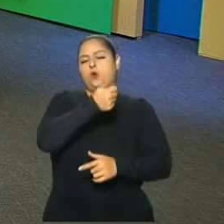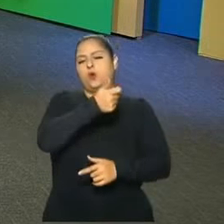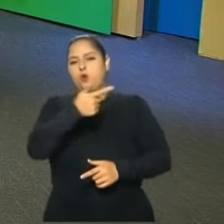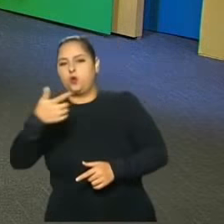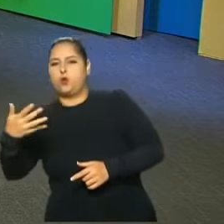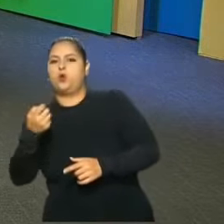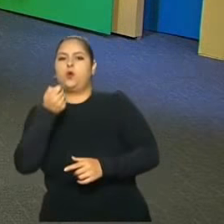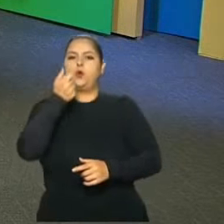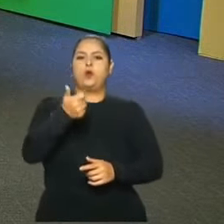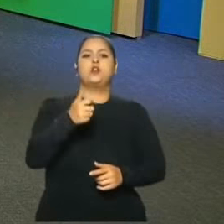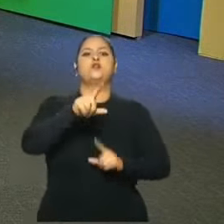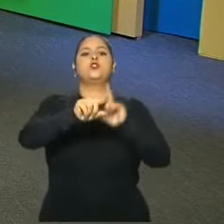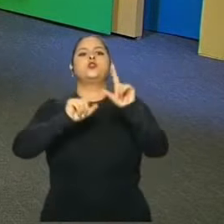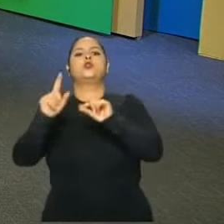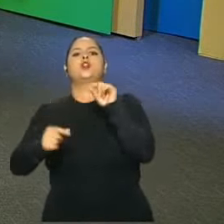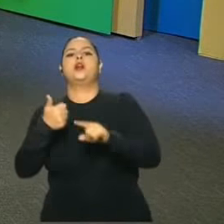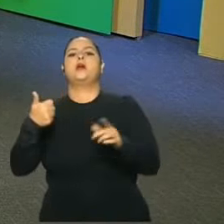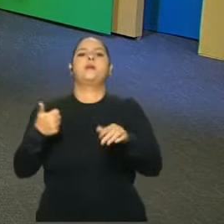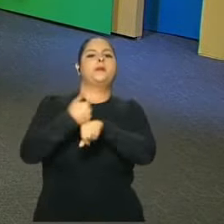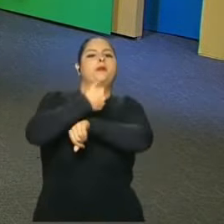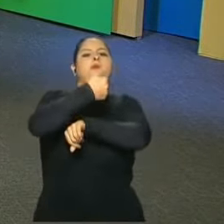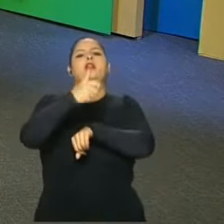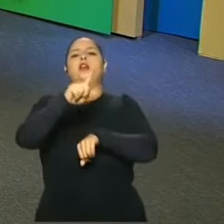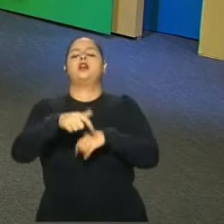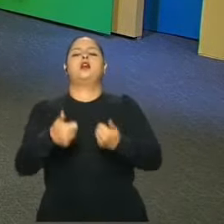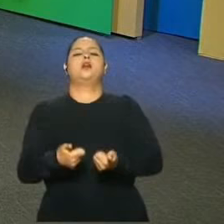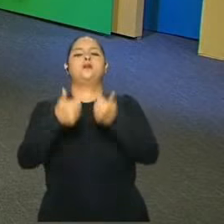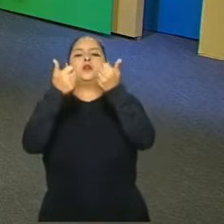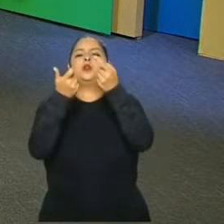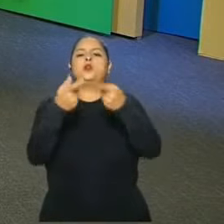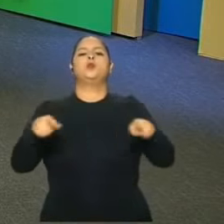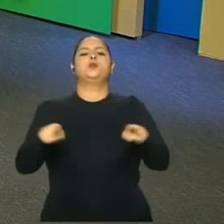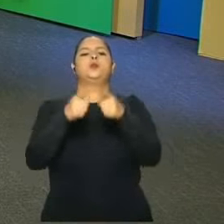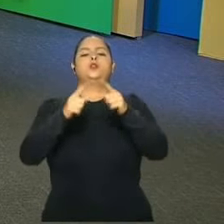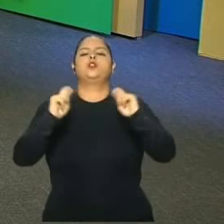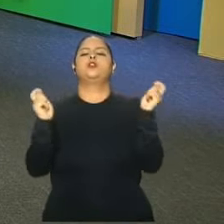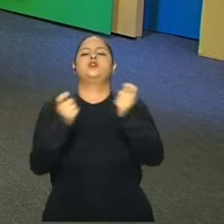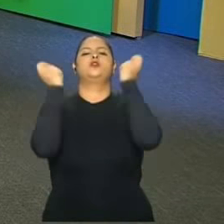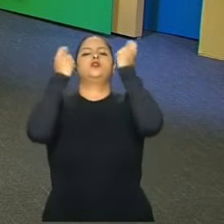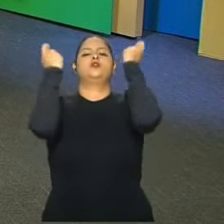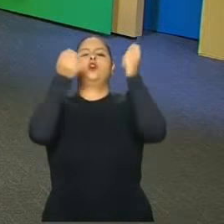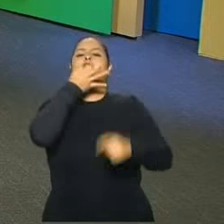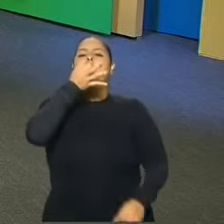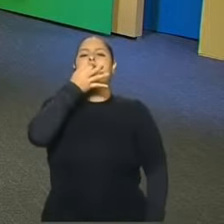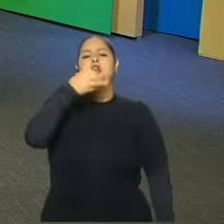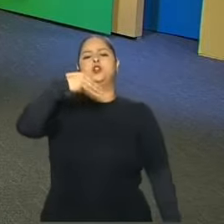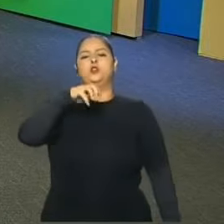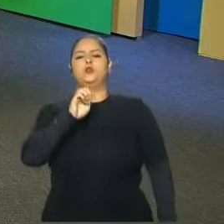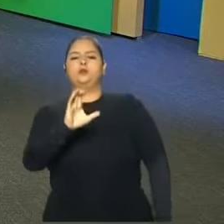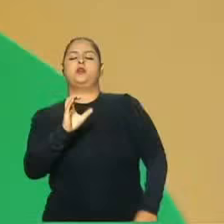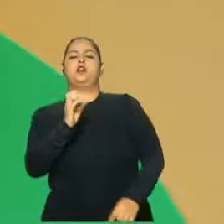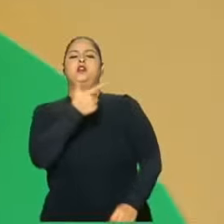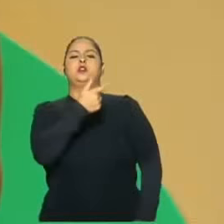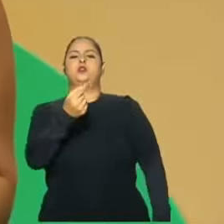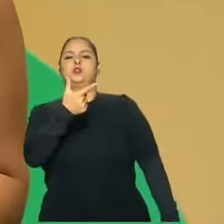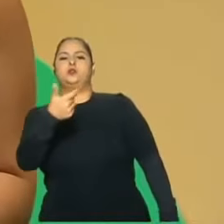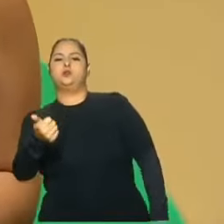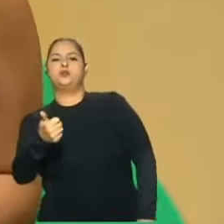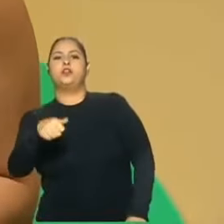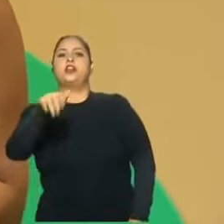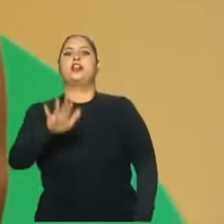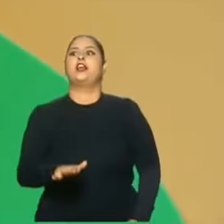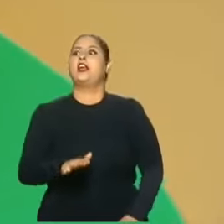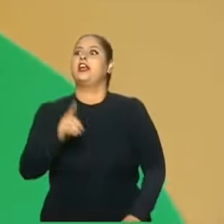dentre essas, a melhor intérprete de música clássica do Festival de Música da Rádio MEC 2021, hein? É?